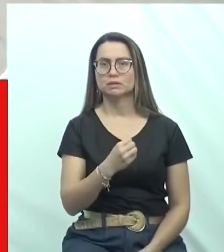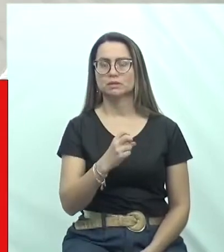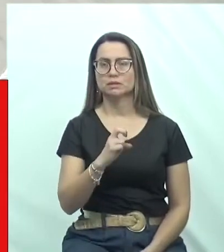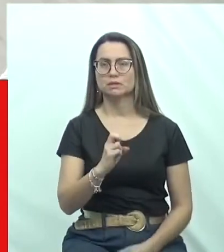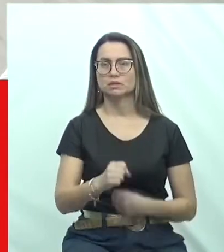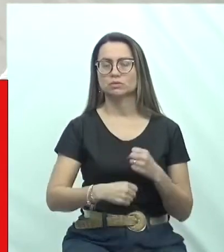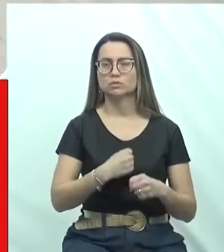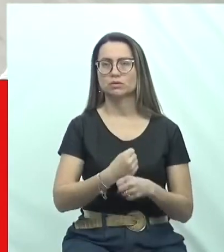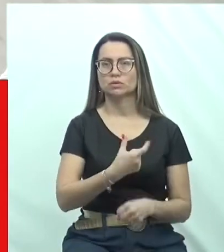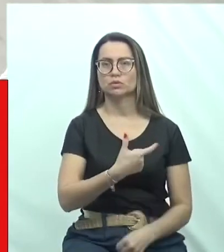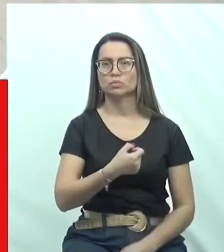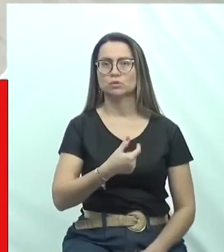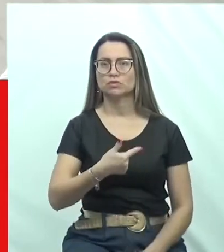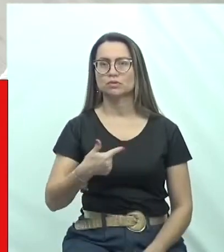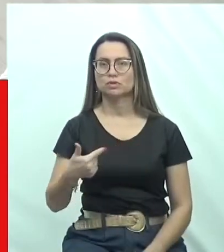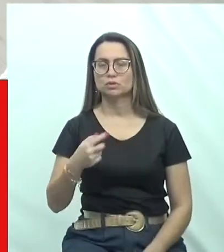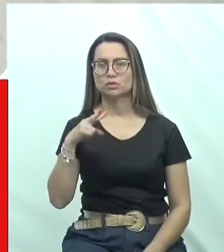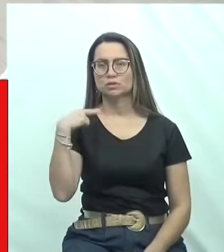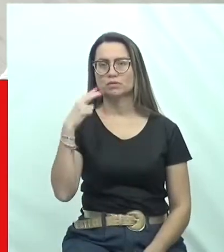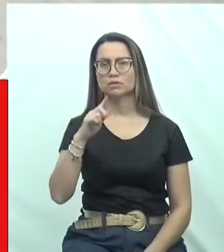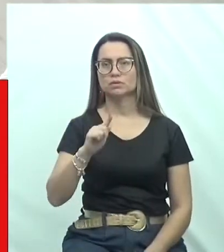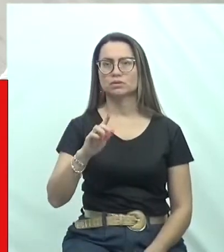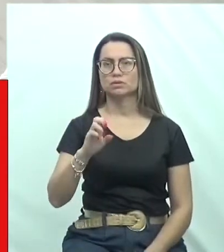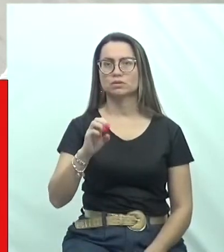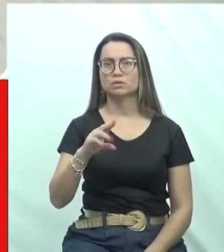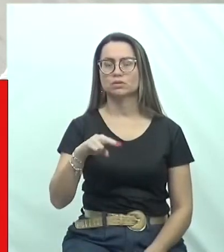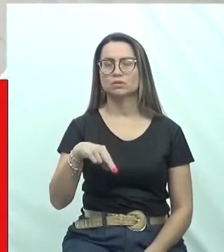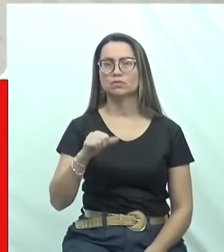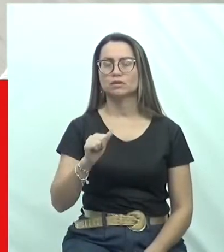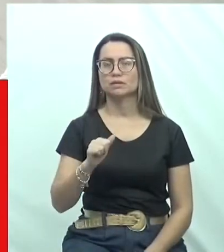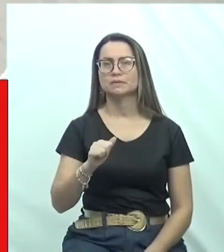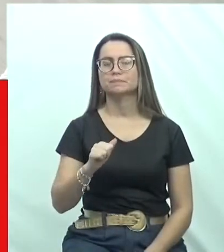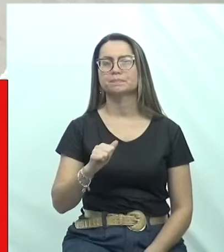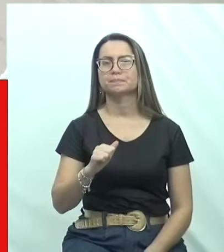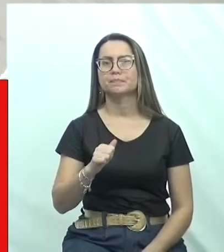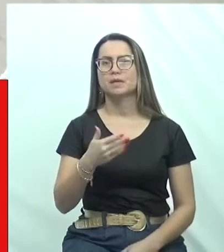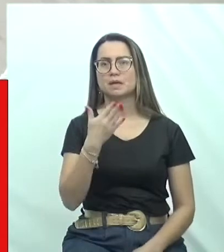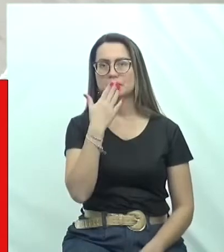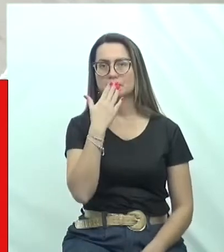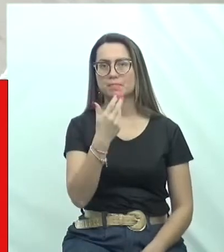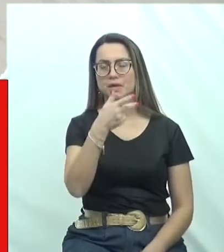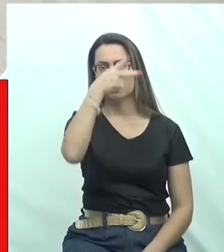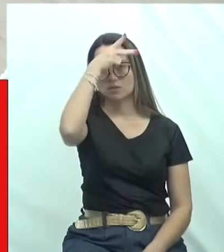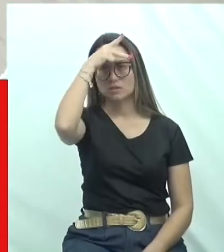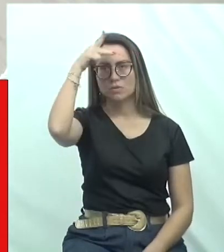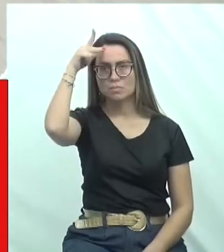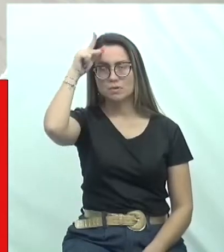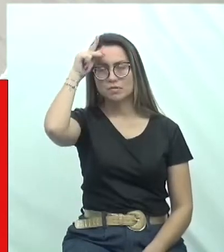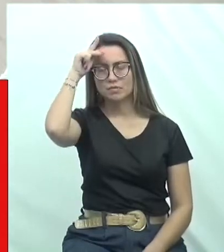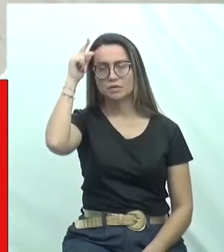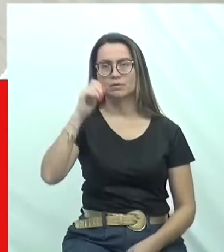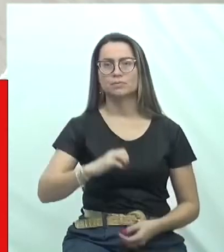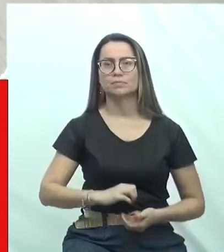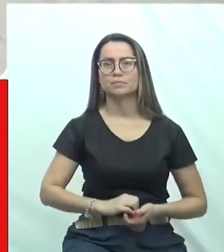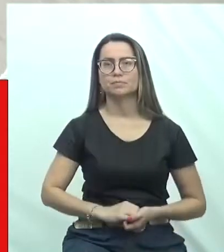475/2022, de autoria da vereadora Giovana Vito Mondardi. Envio de expediente ao chefe do Poder Executivo